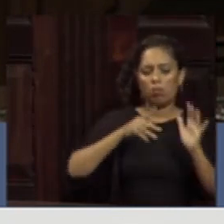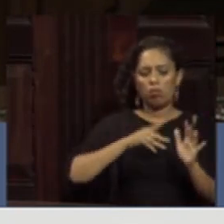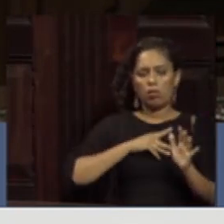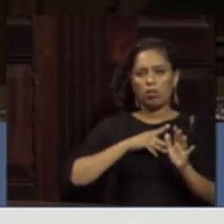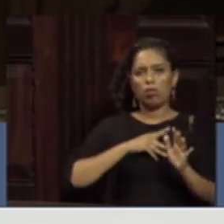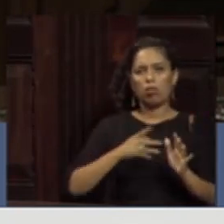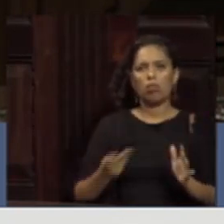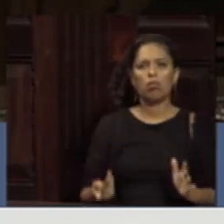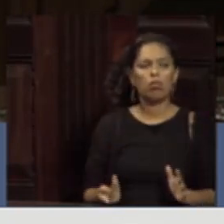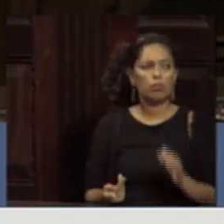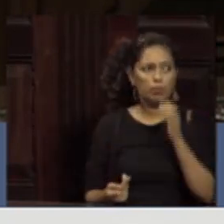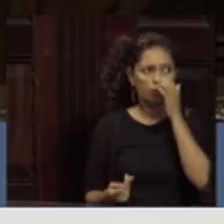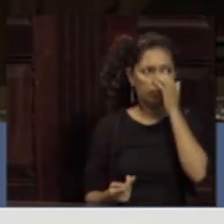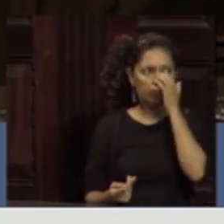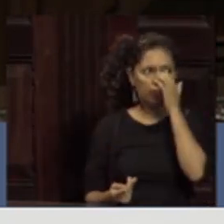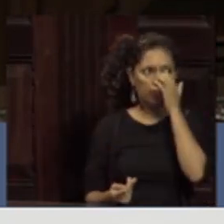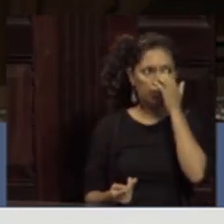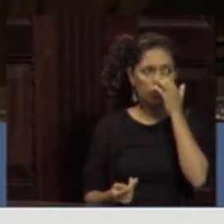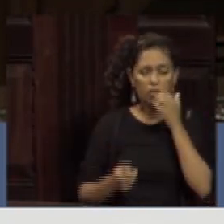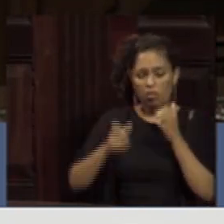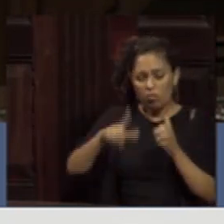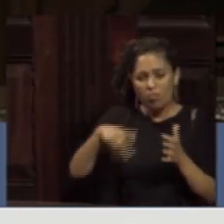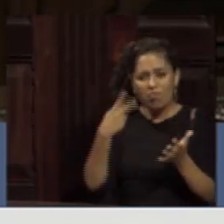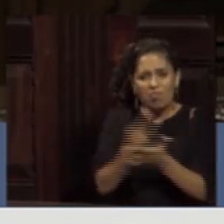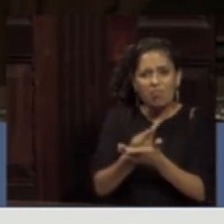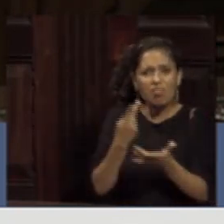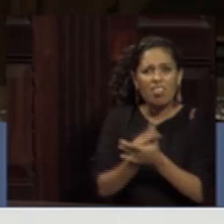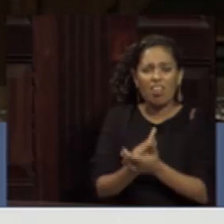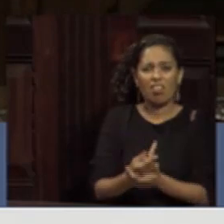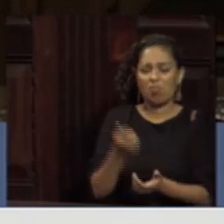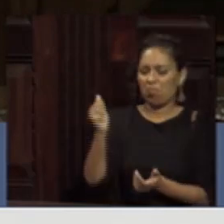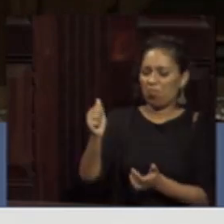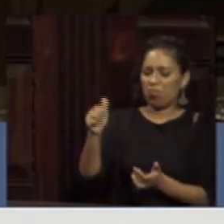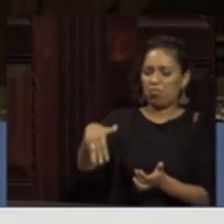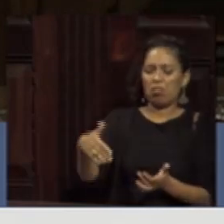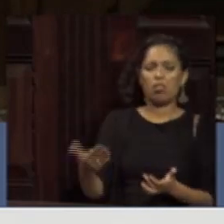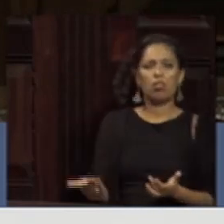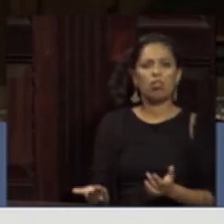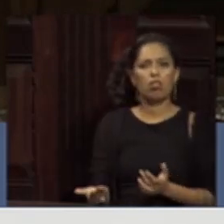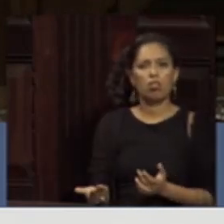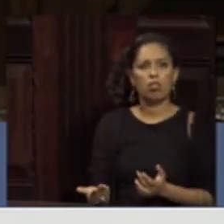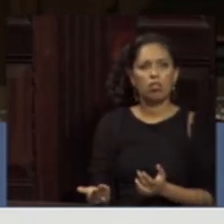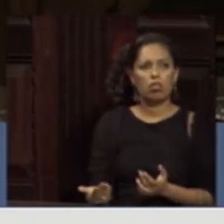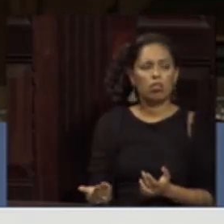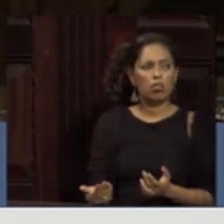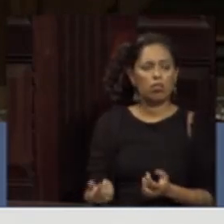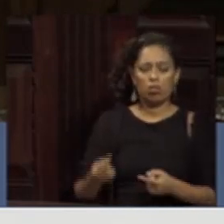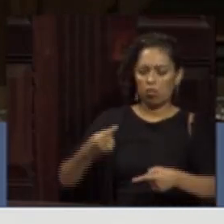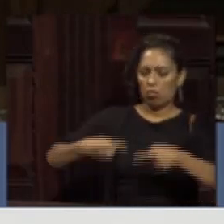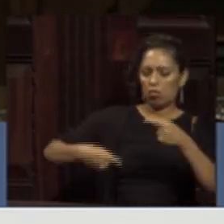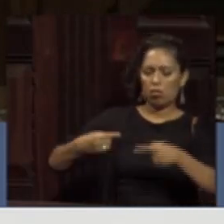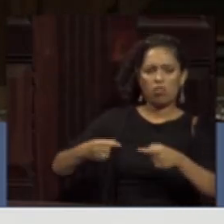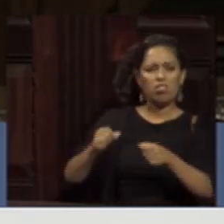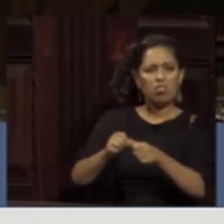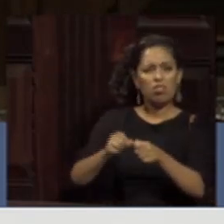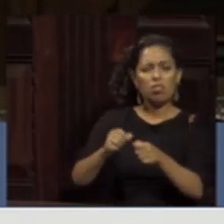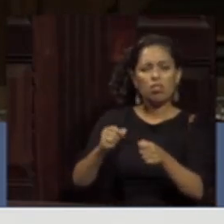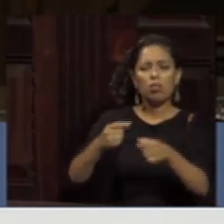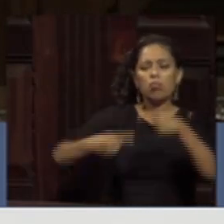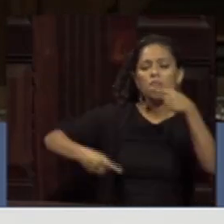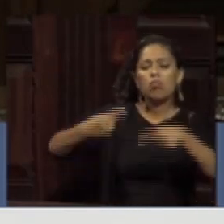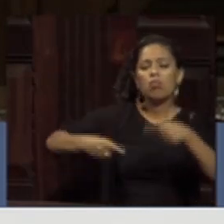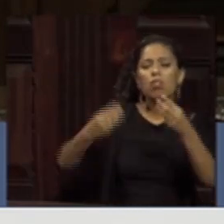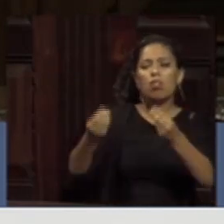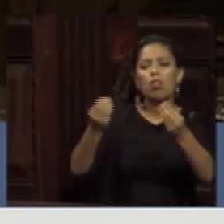Então, essa é a forma mais baixa e vil de se fazer política. E